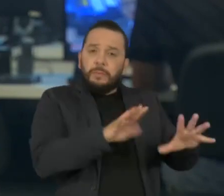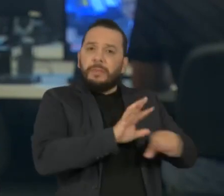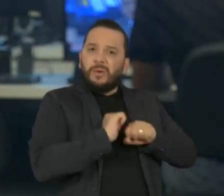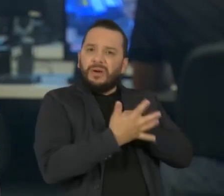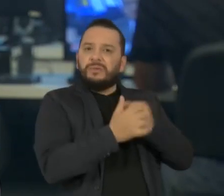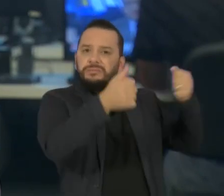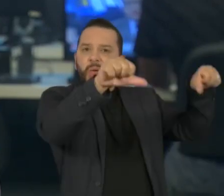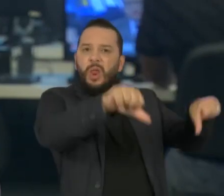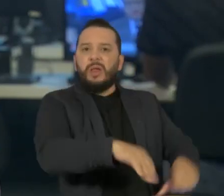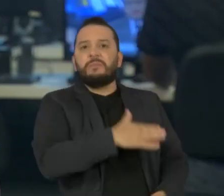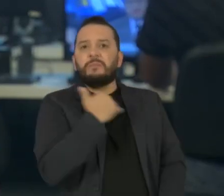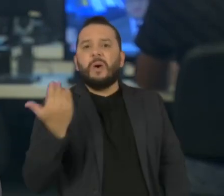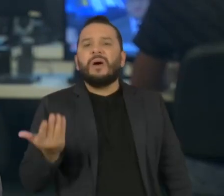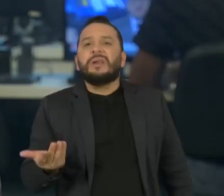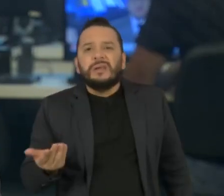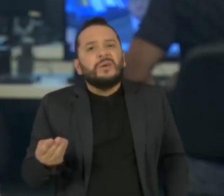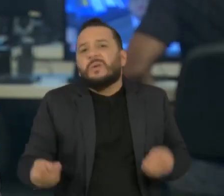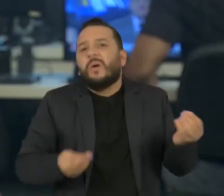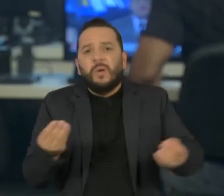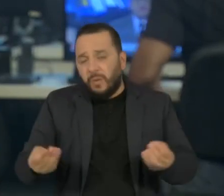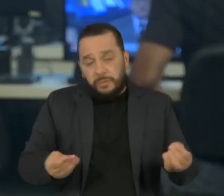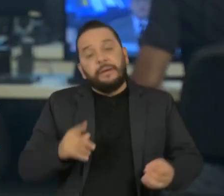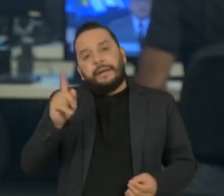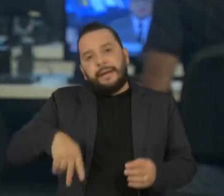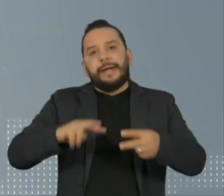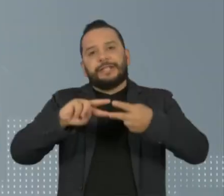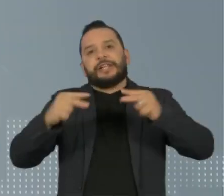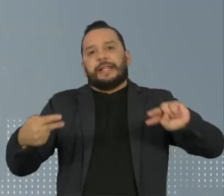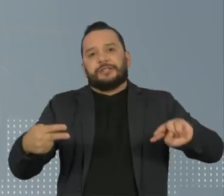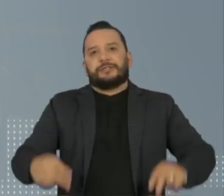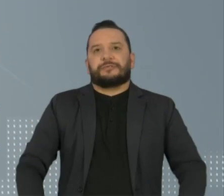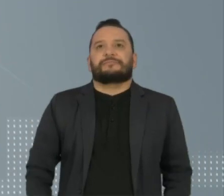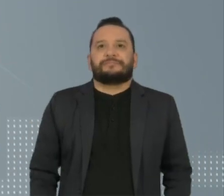afetados pela doença. A explicação estaria no fator genético.